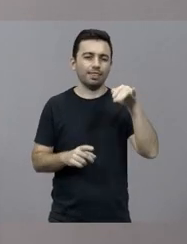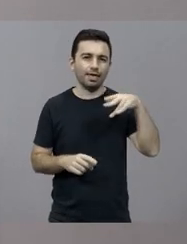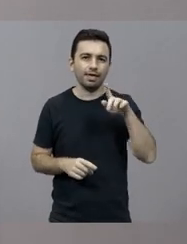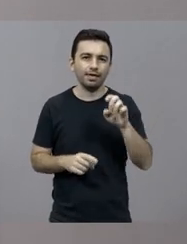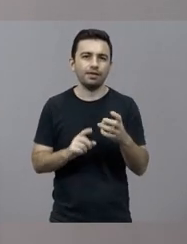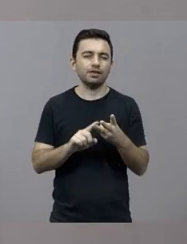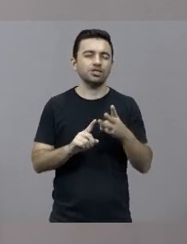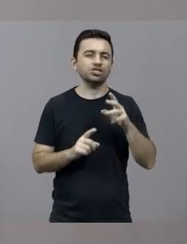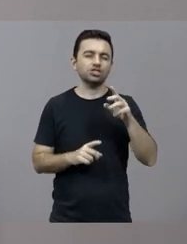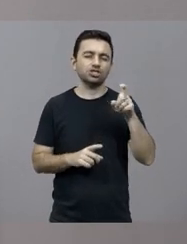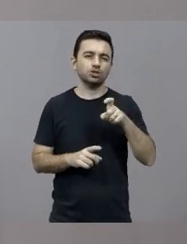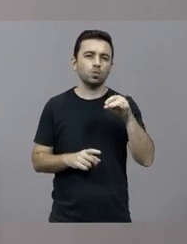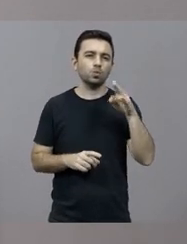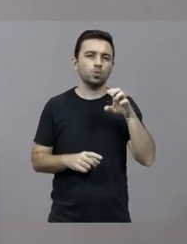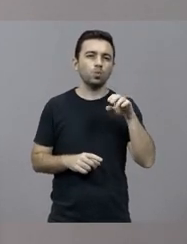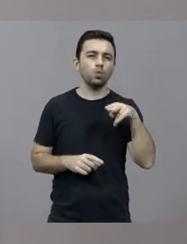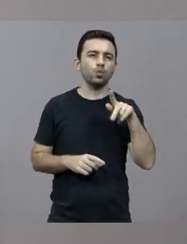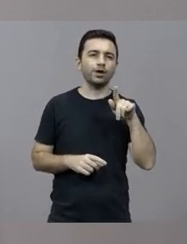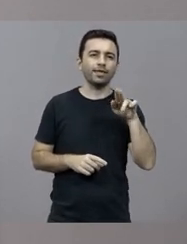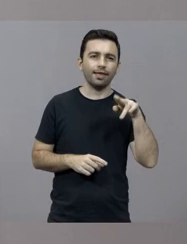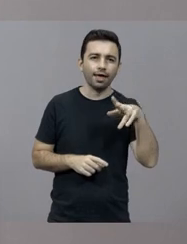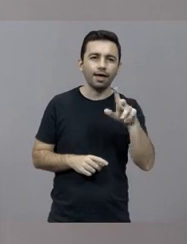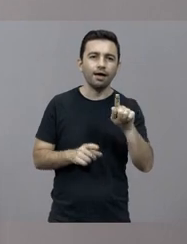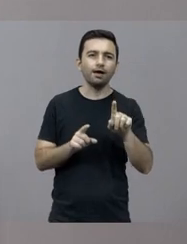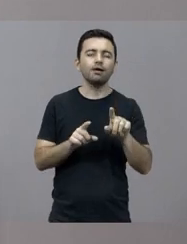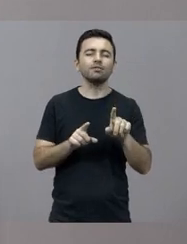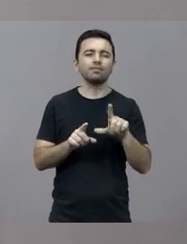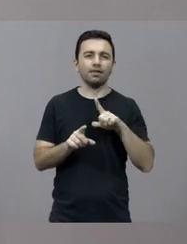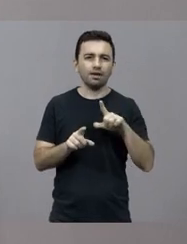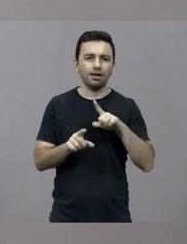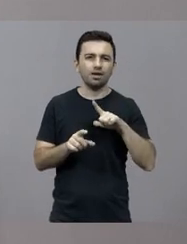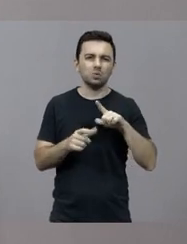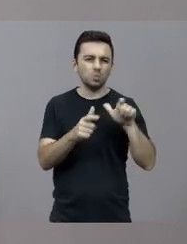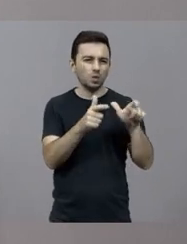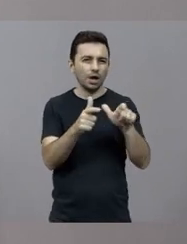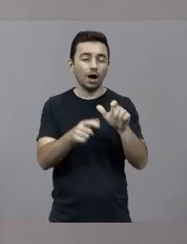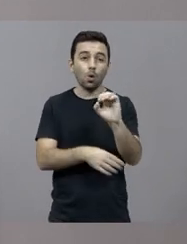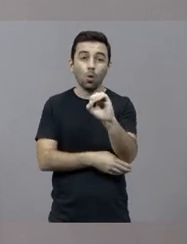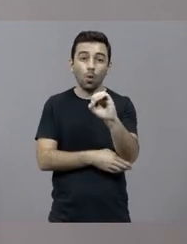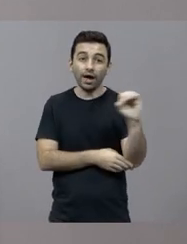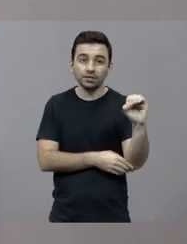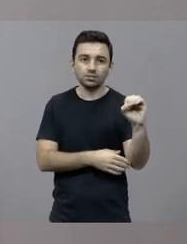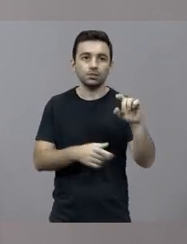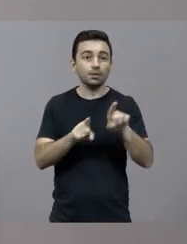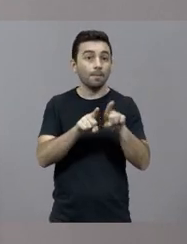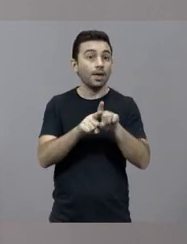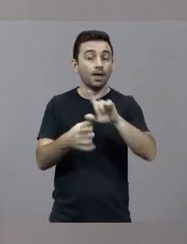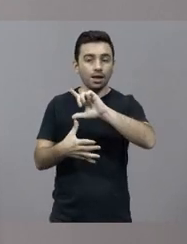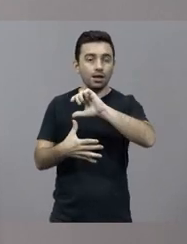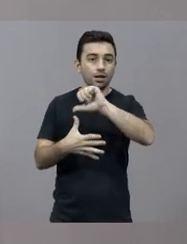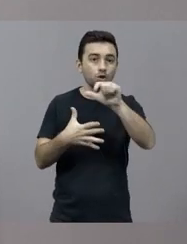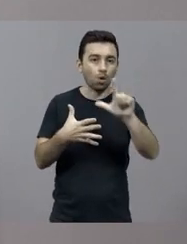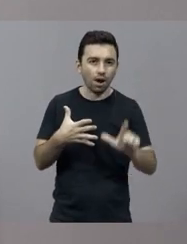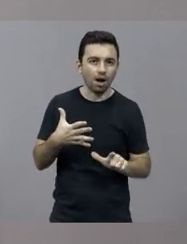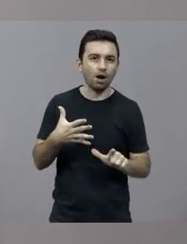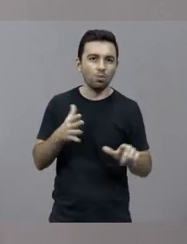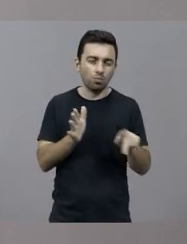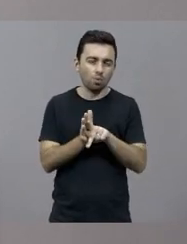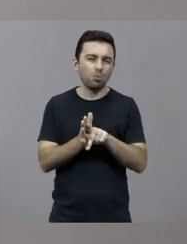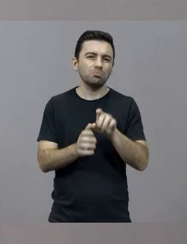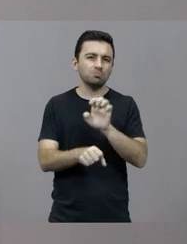está, infelizmente, bastante concentrado nas regiões oeste e litorâneas do